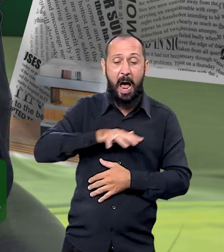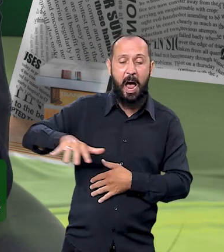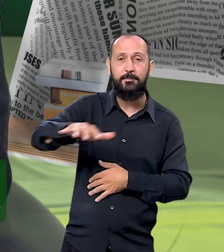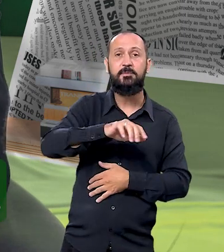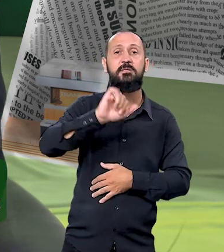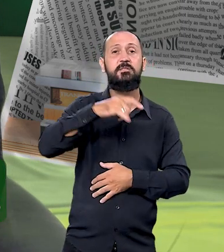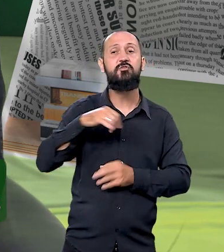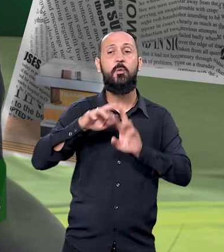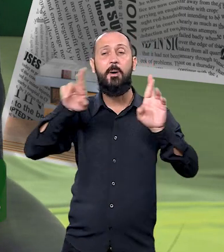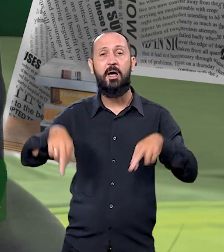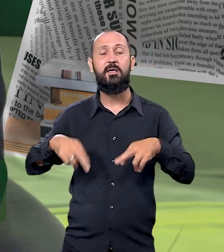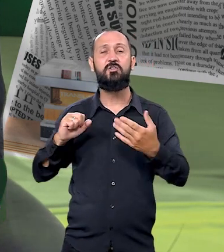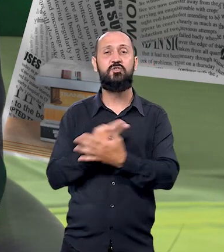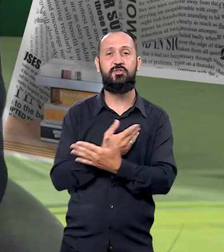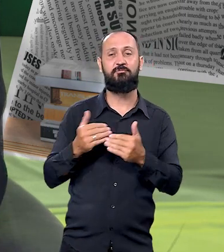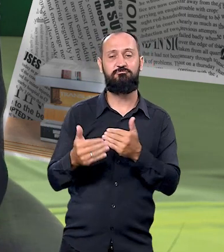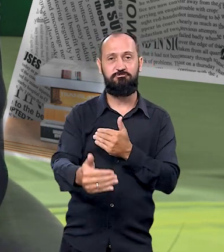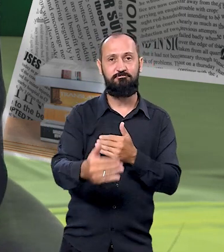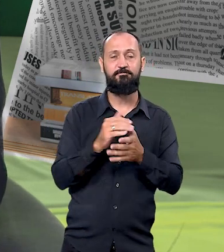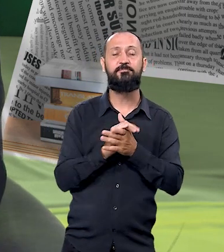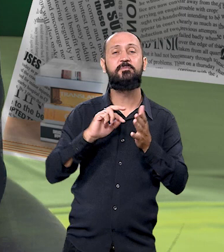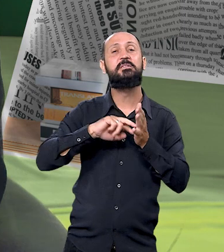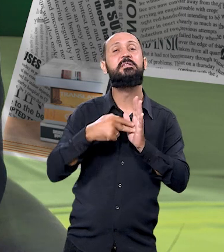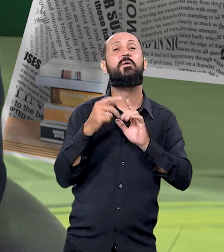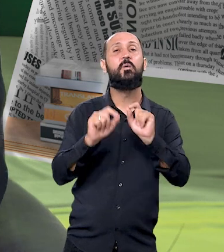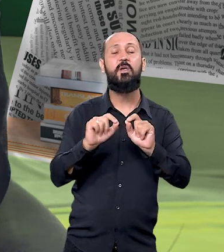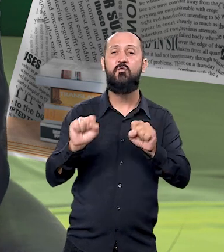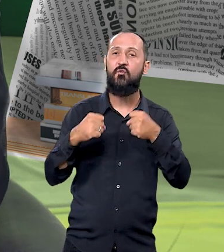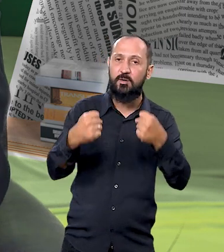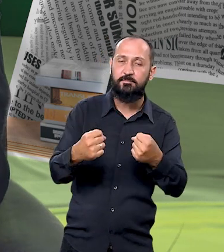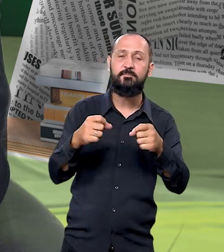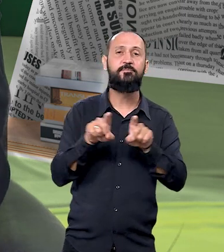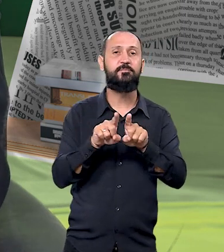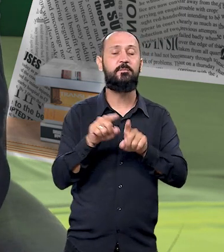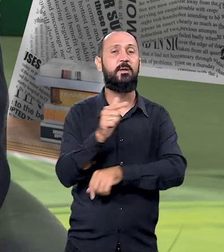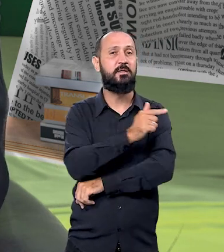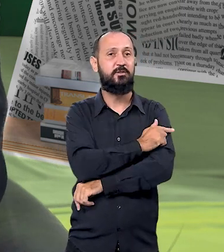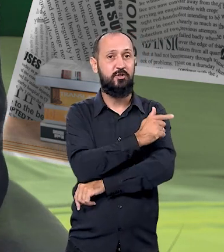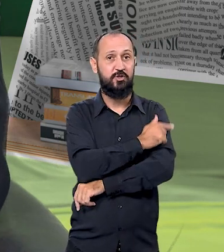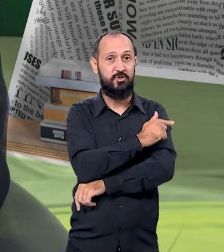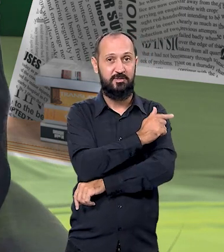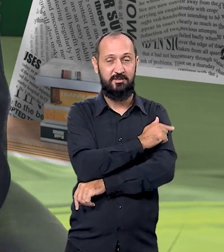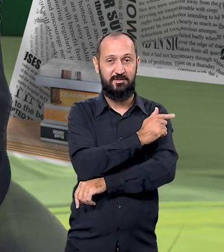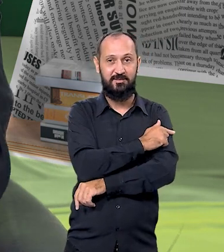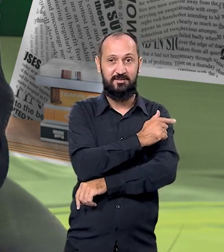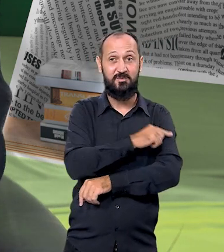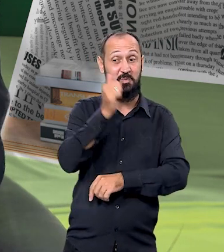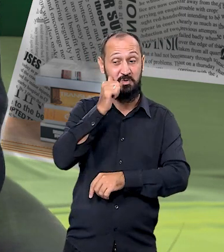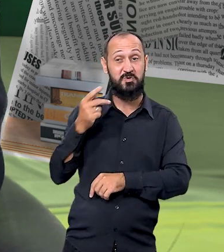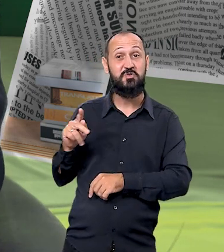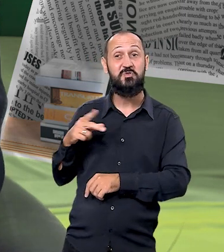também o fortalecimento da gestora municipal de políticas públicas para as mulheres. Quer dizer, nós temos que provocar nessas regiões que